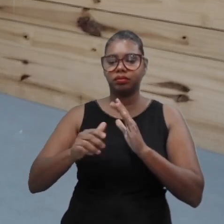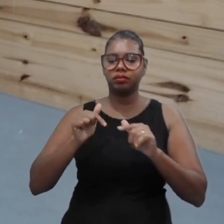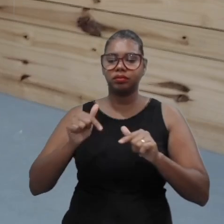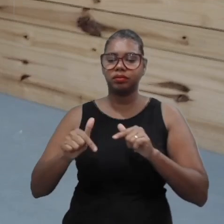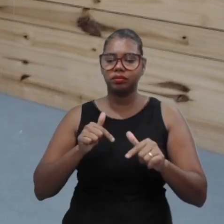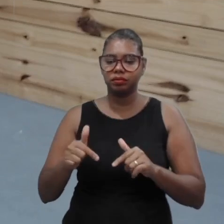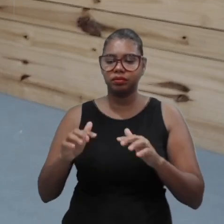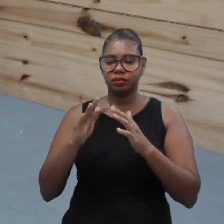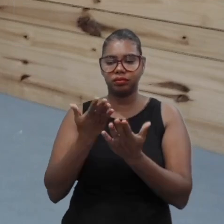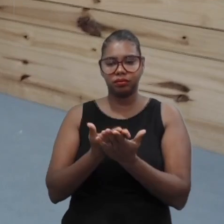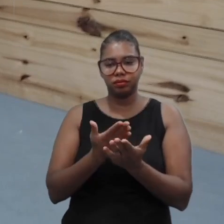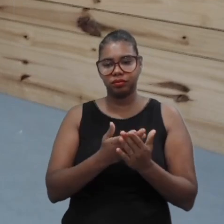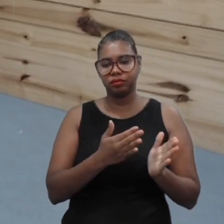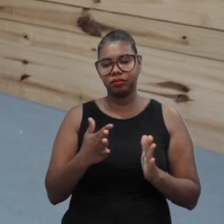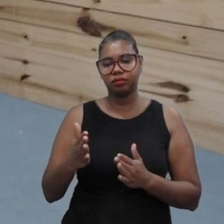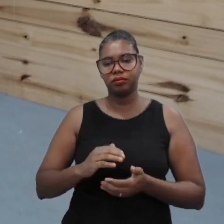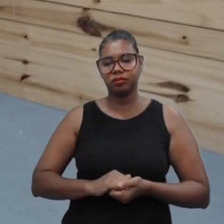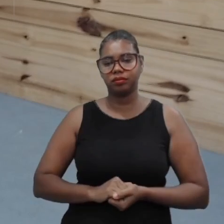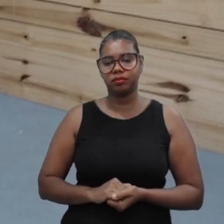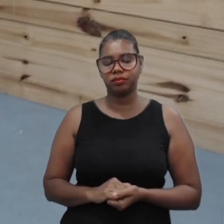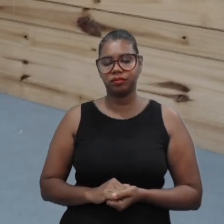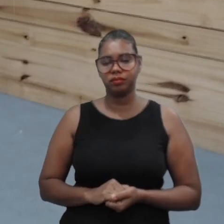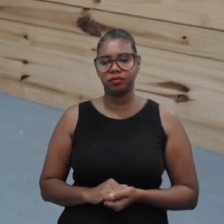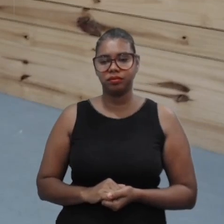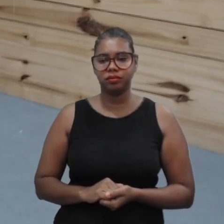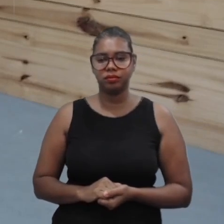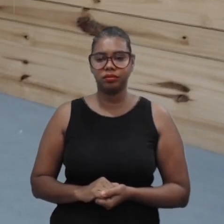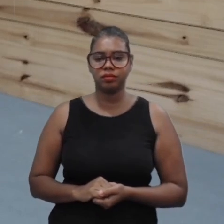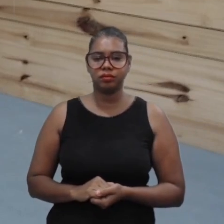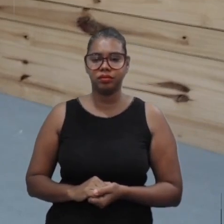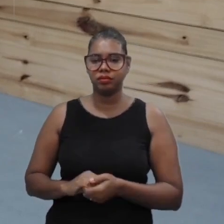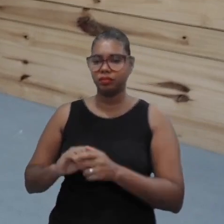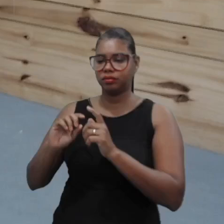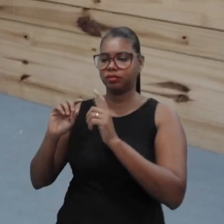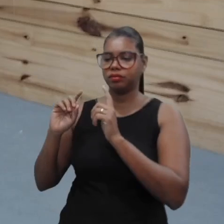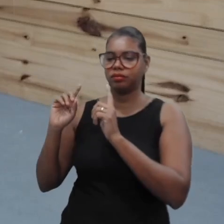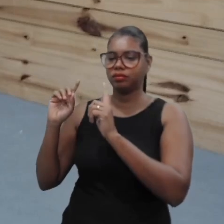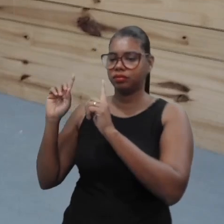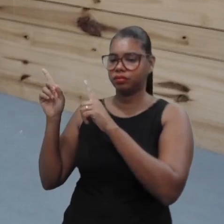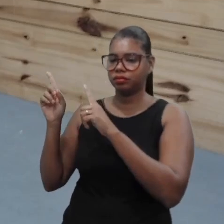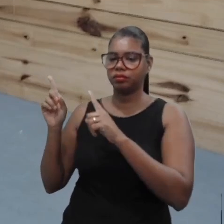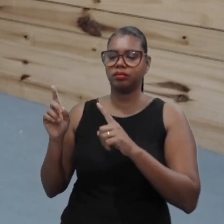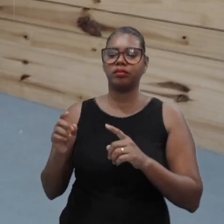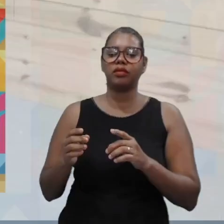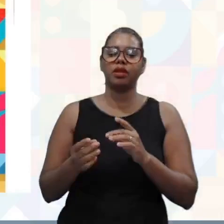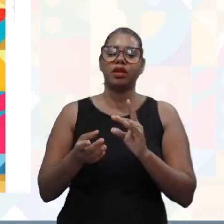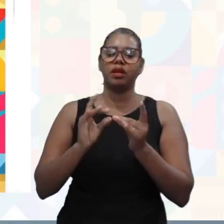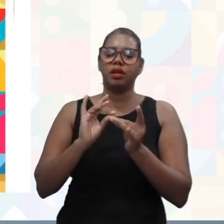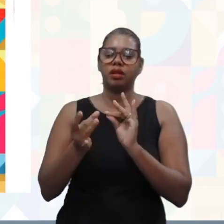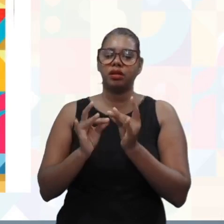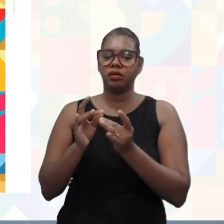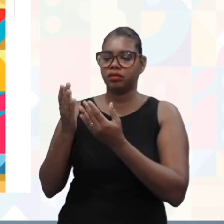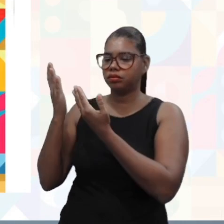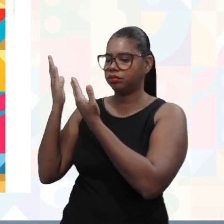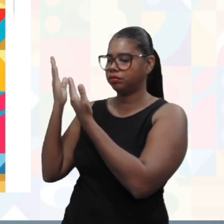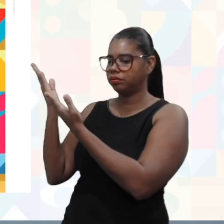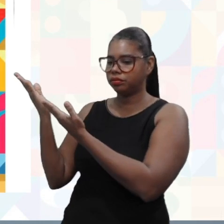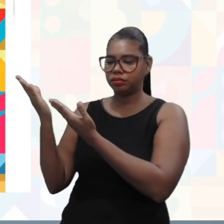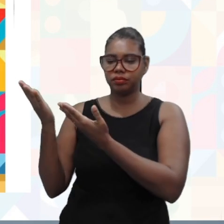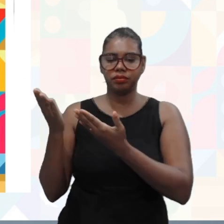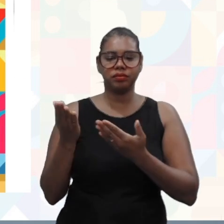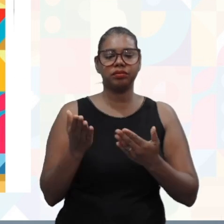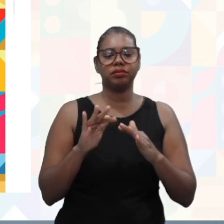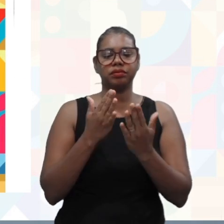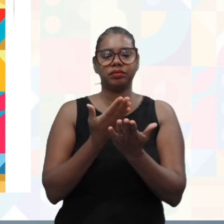fazem parte desse processo. A escola, ela tem uma dinâmica diversa e isso